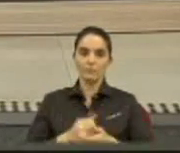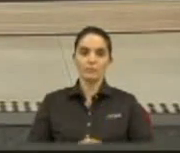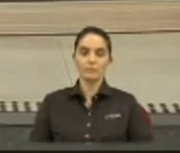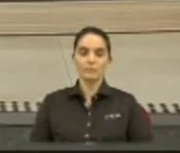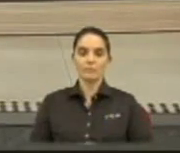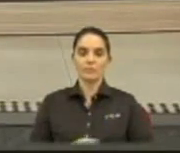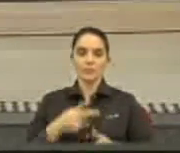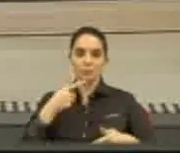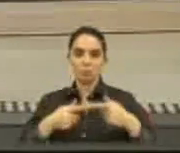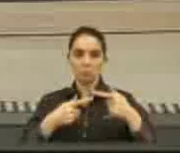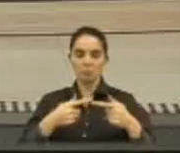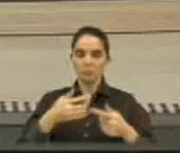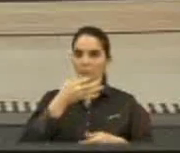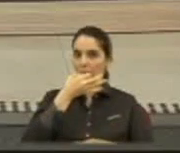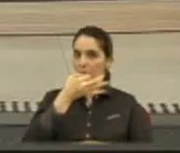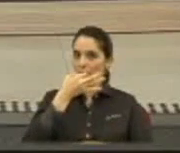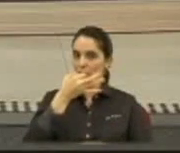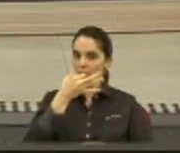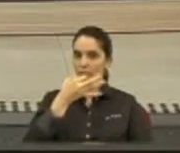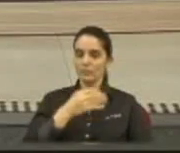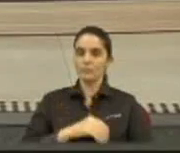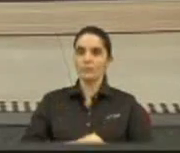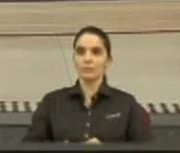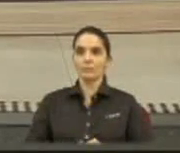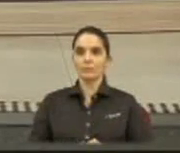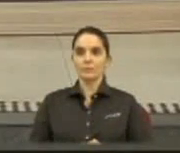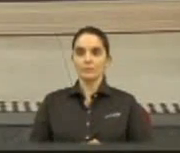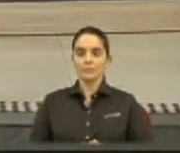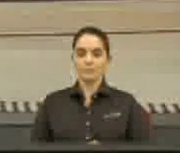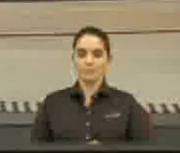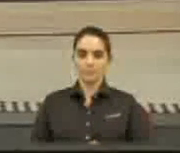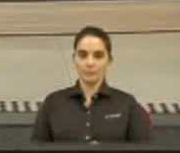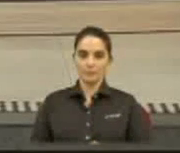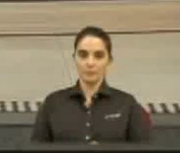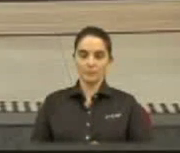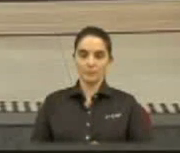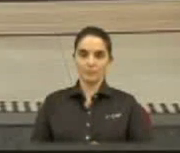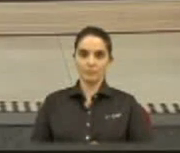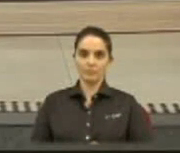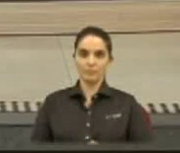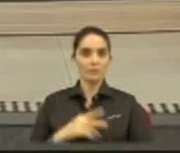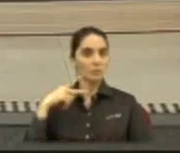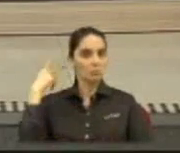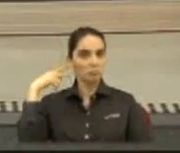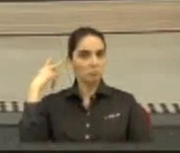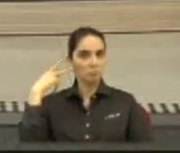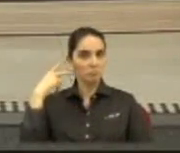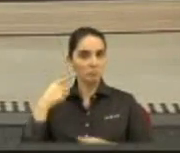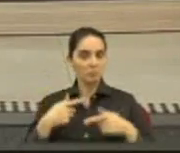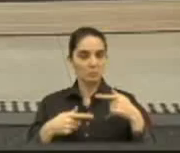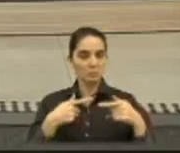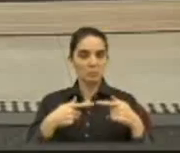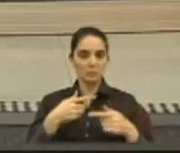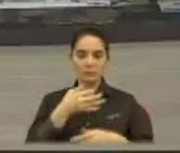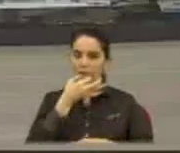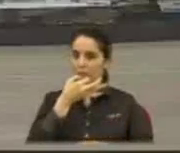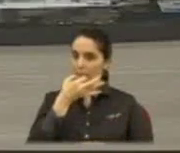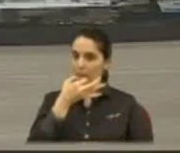final elaborada pela Comissão Permanente de Constituição, Justiça e Redação. Algum vereador deseja discutir?